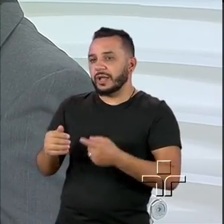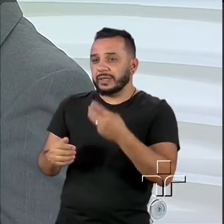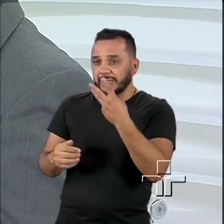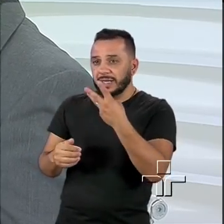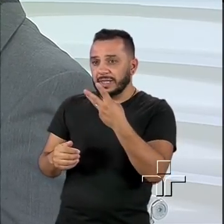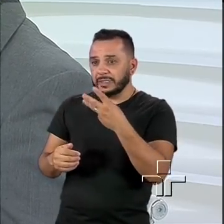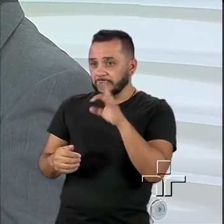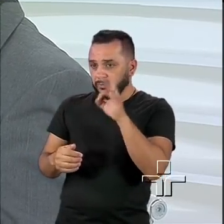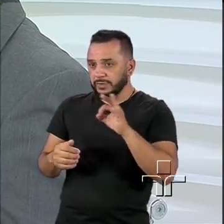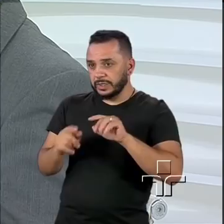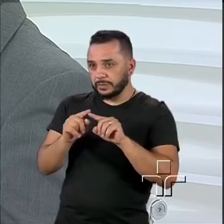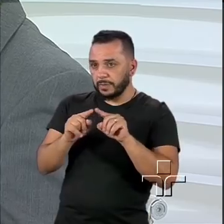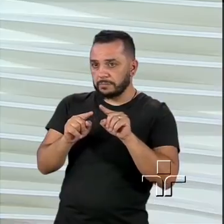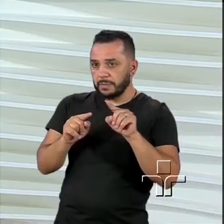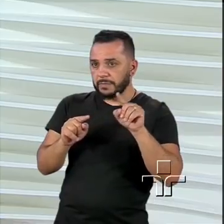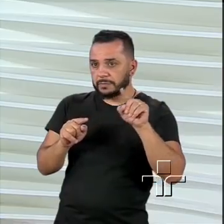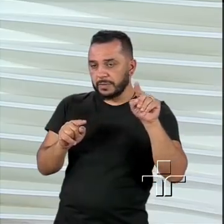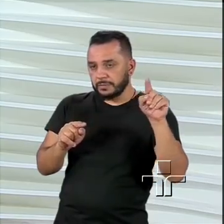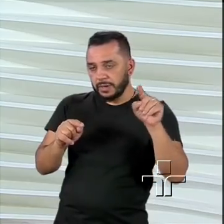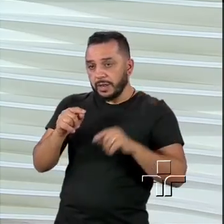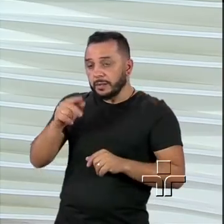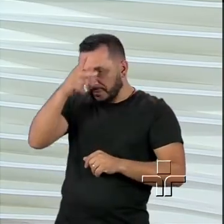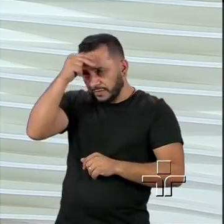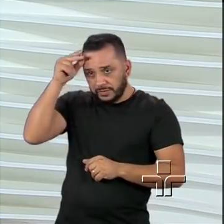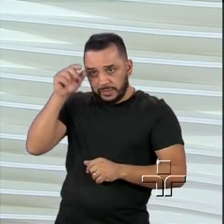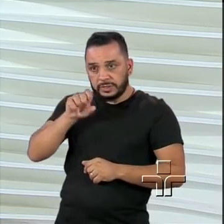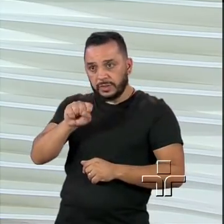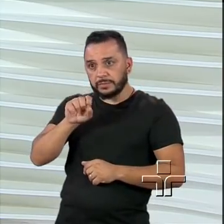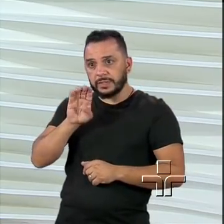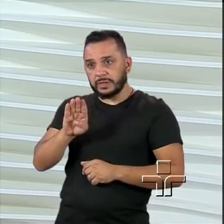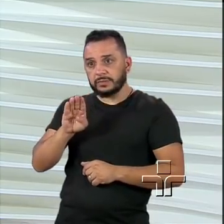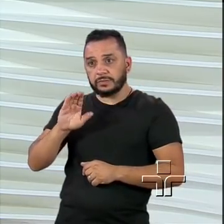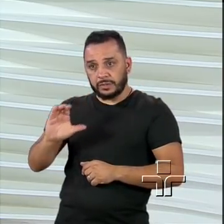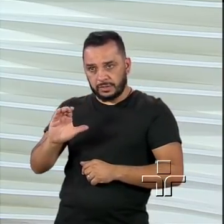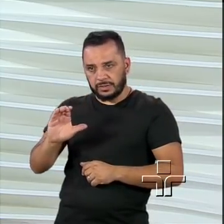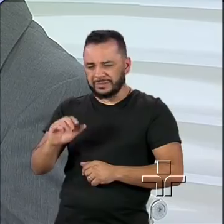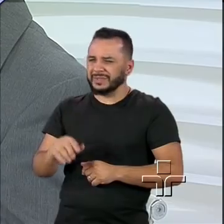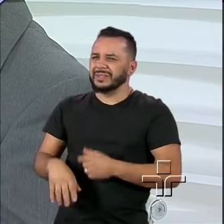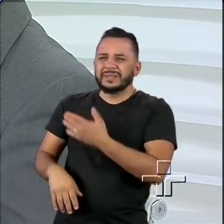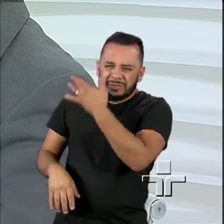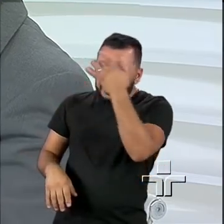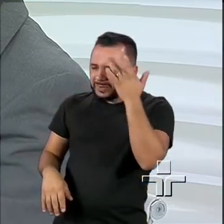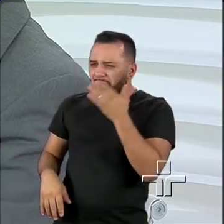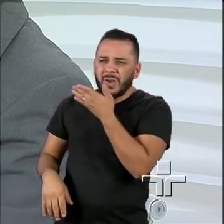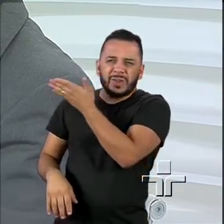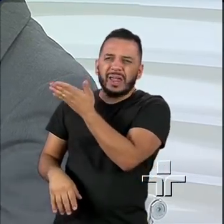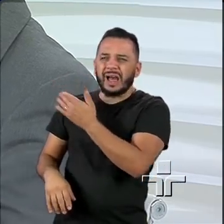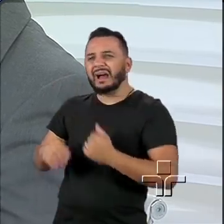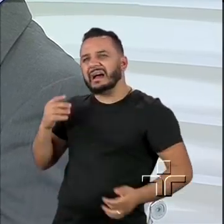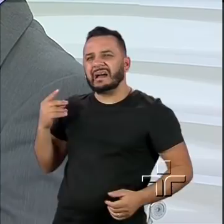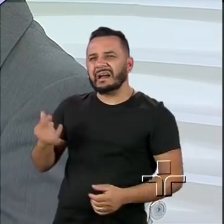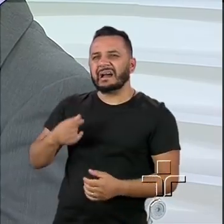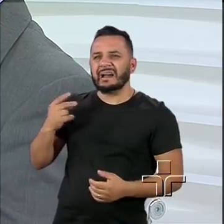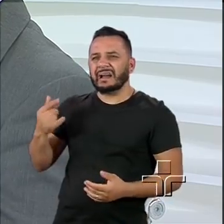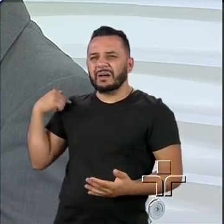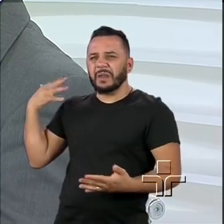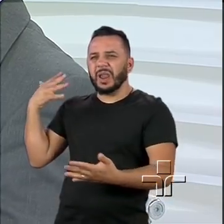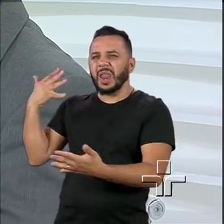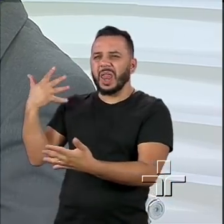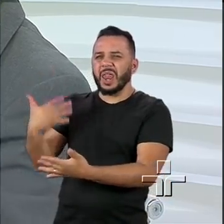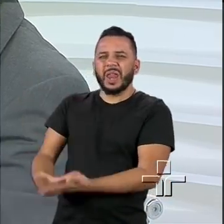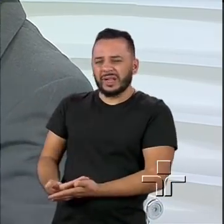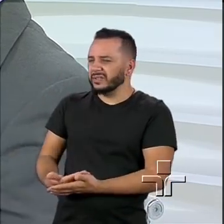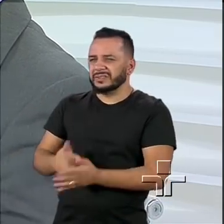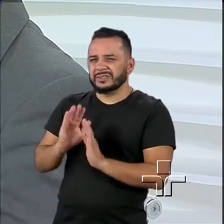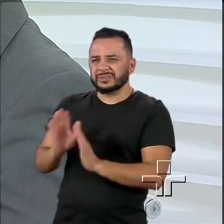com o prefeito de São Bernardo do Campo. Ele falou, o pessoal está governando tanto tempo lá, é parecido com a conjuntura agora do Estado de São Paulo. Eu